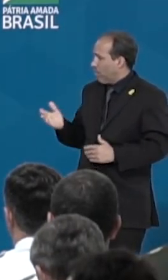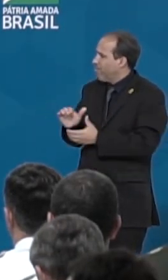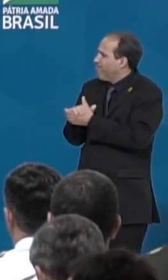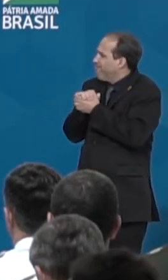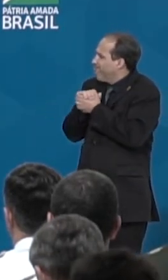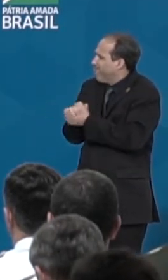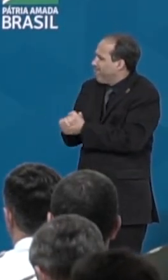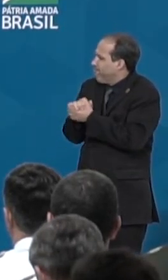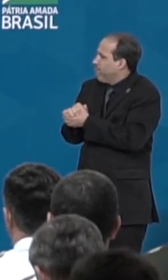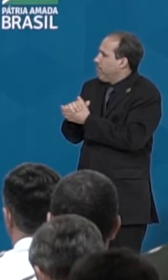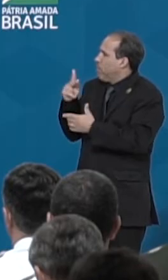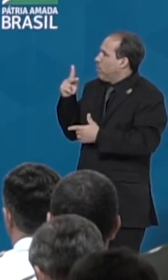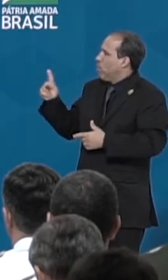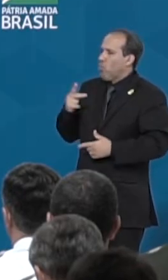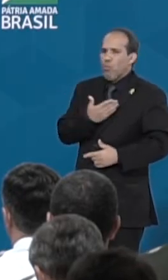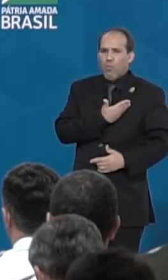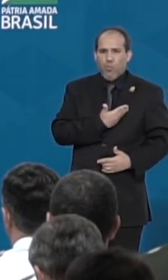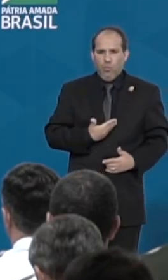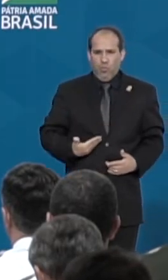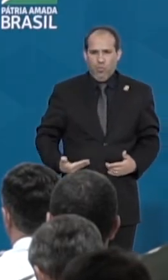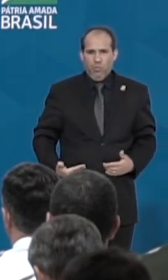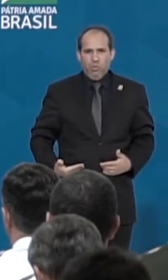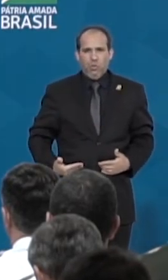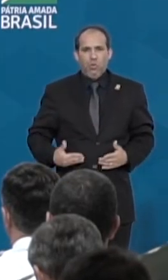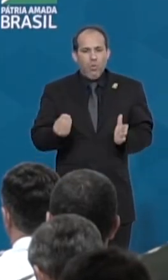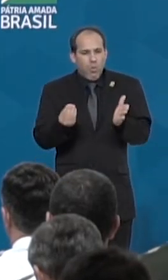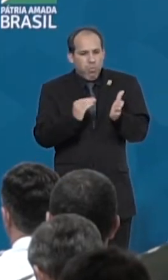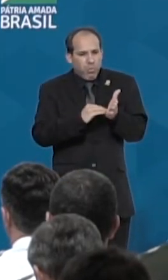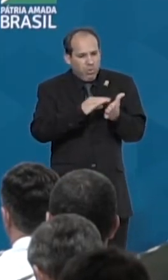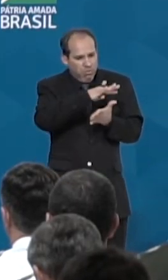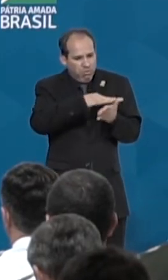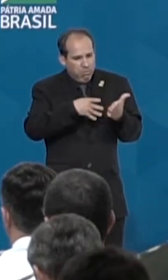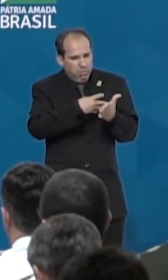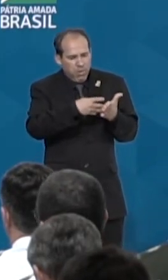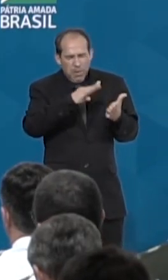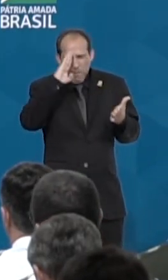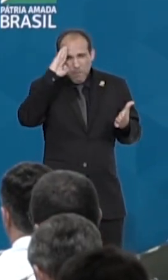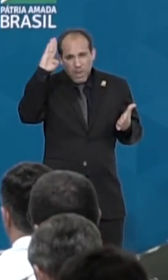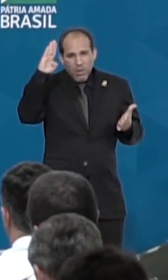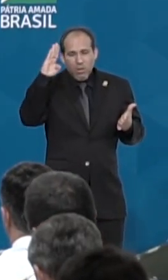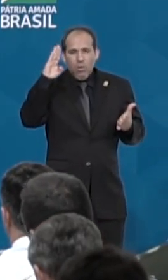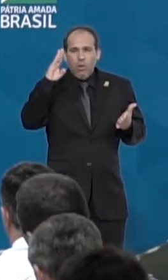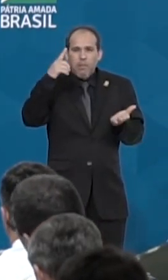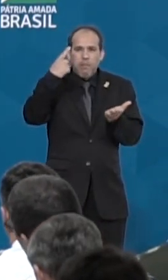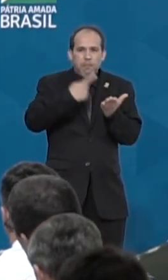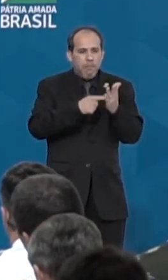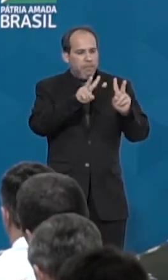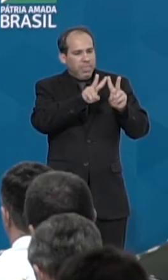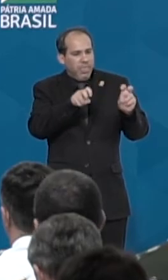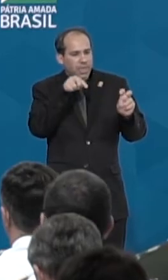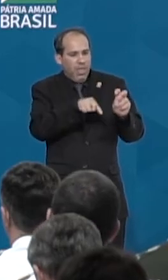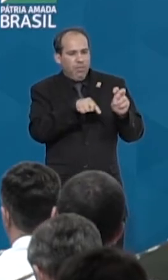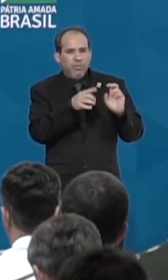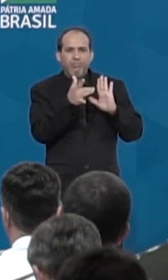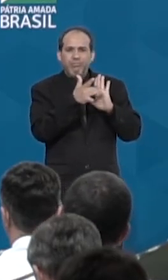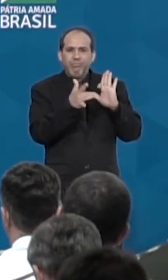seu governo por ter colocado na agenda prioritária essa pauta tão